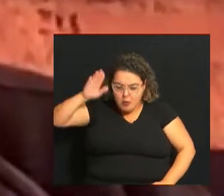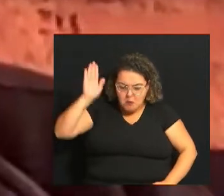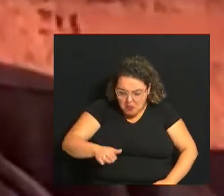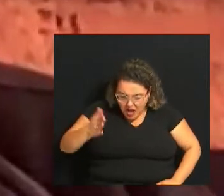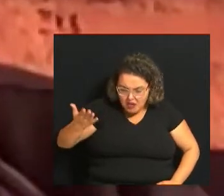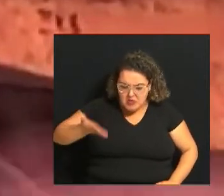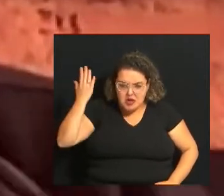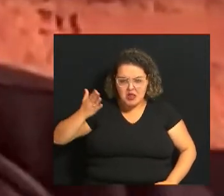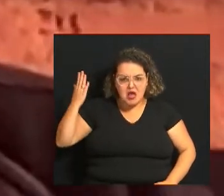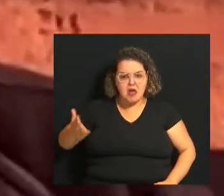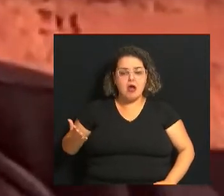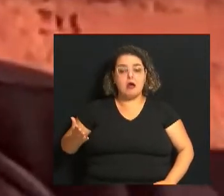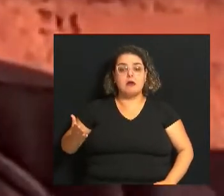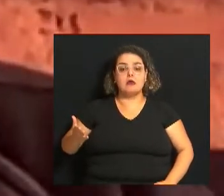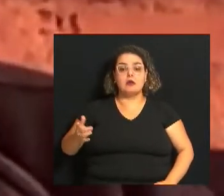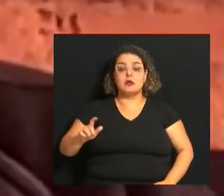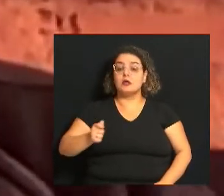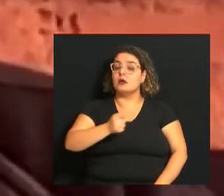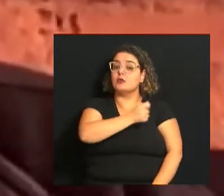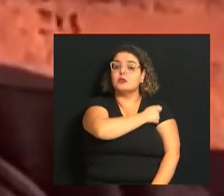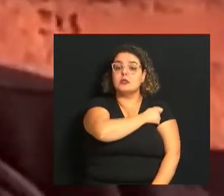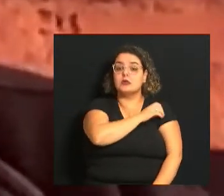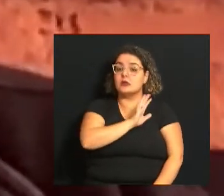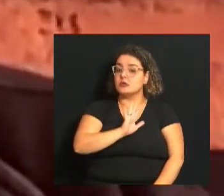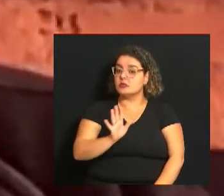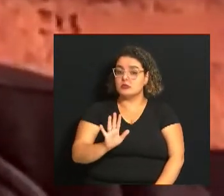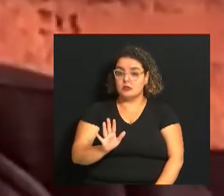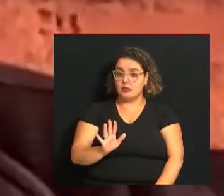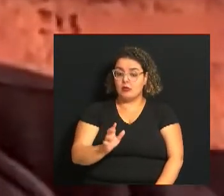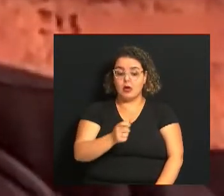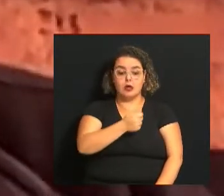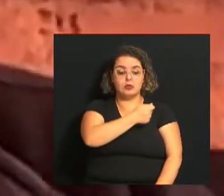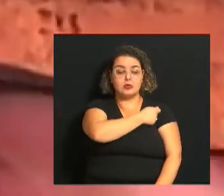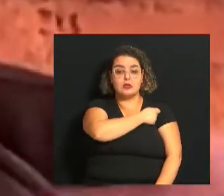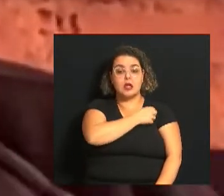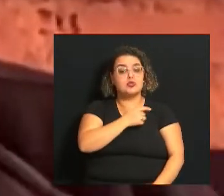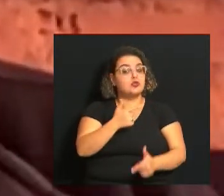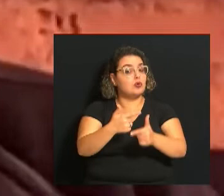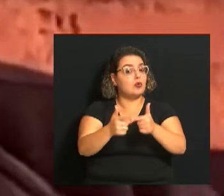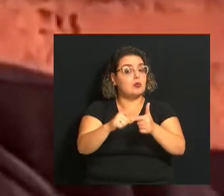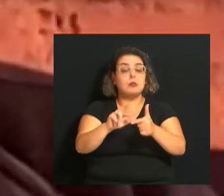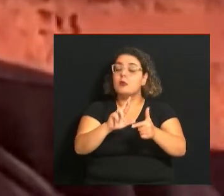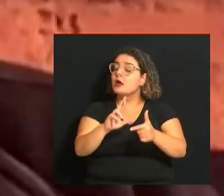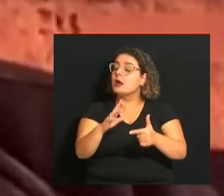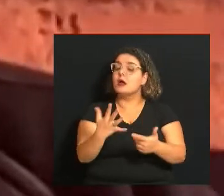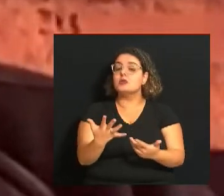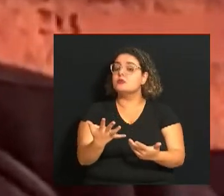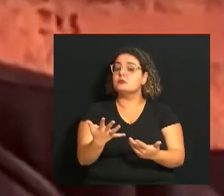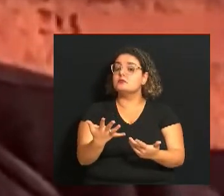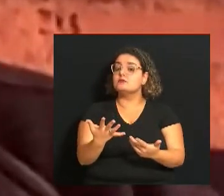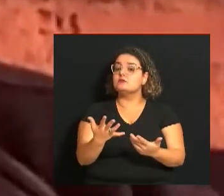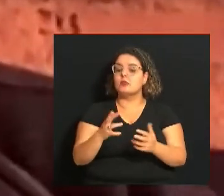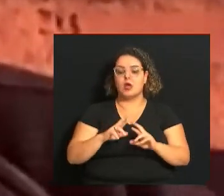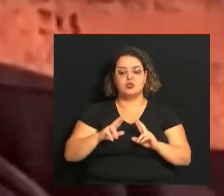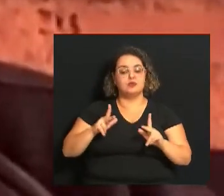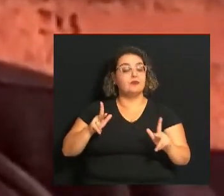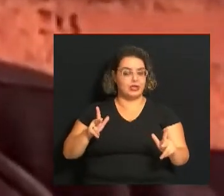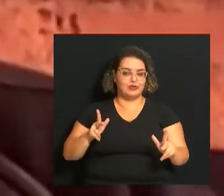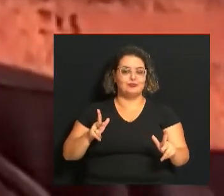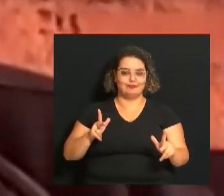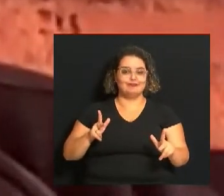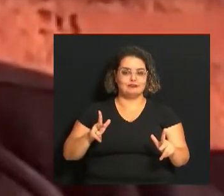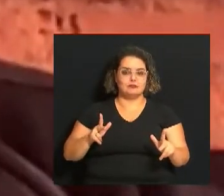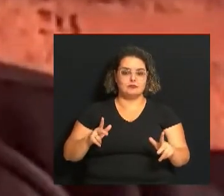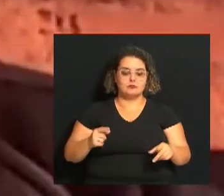ser efetivas. Você não precisa de ser autoritarista para isso. Então, hoje existe uma disputa muito forte, não é só no Brasil, mas no